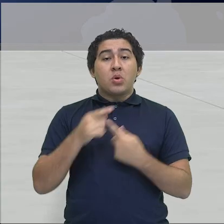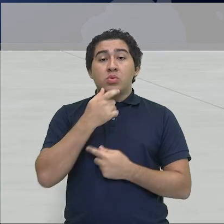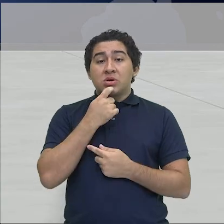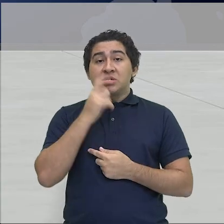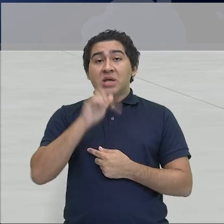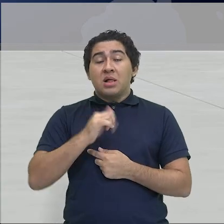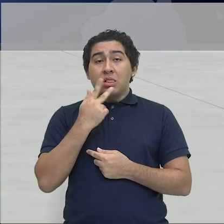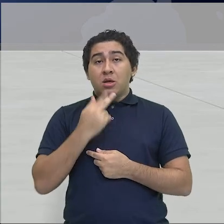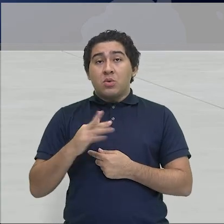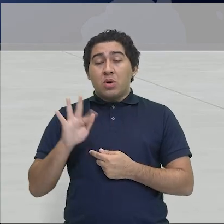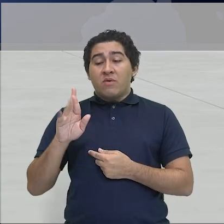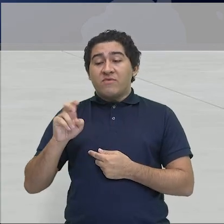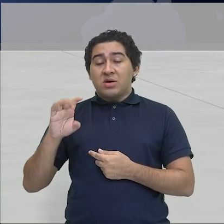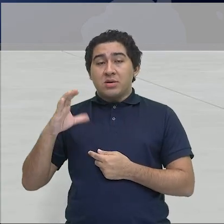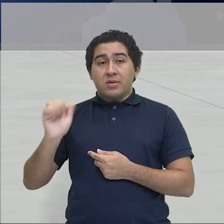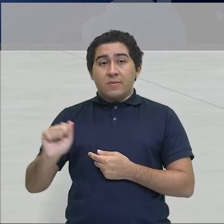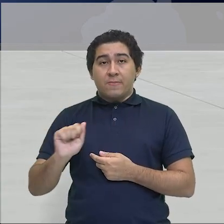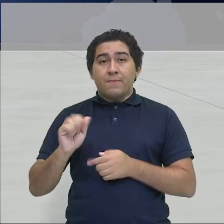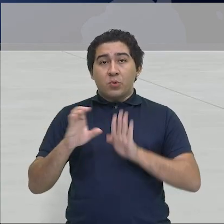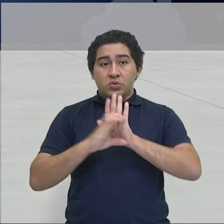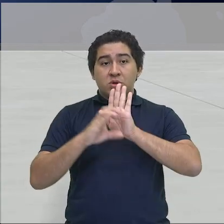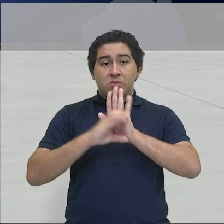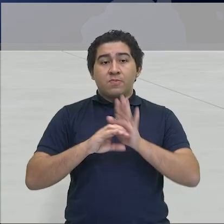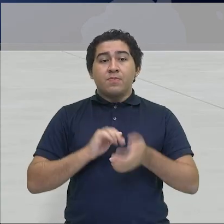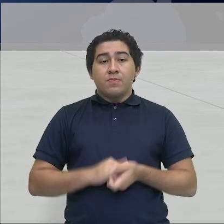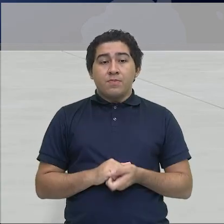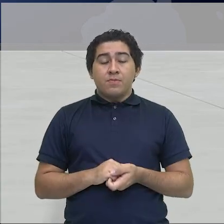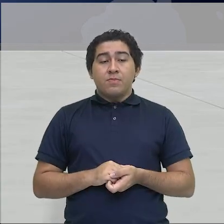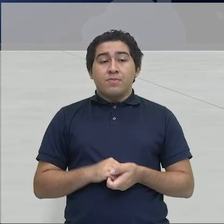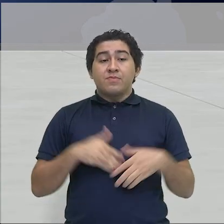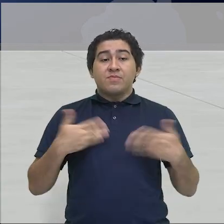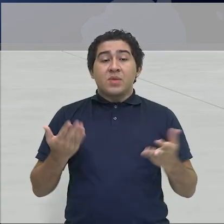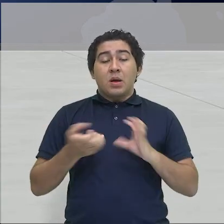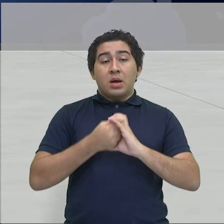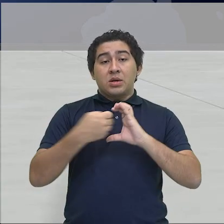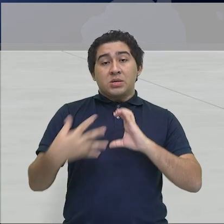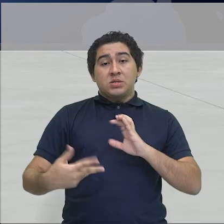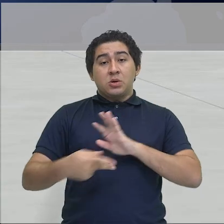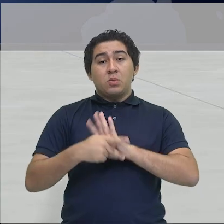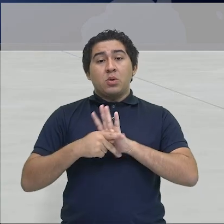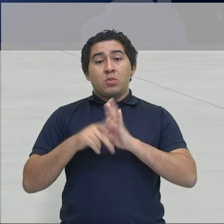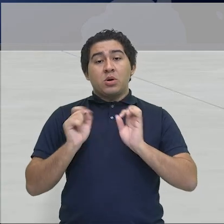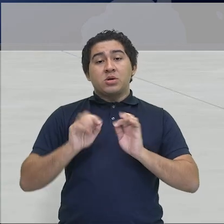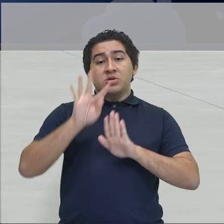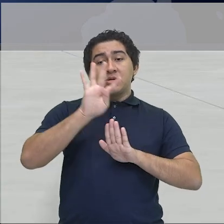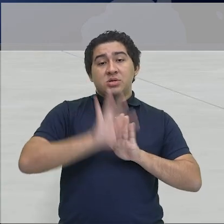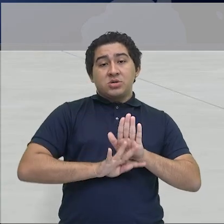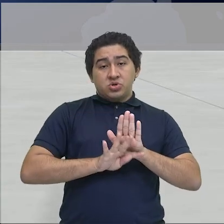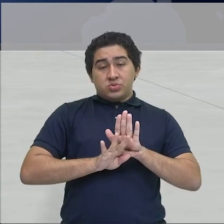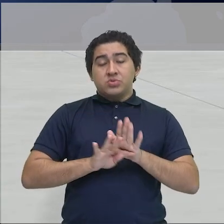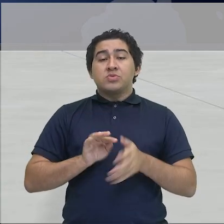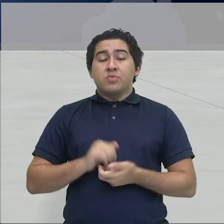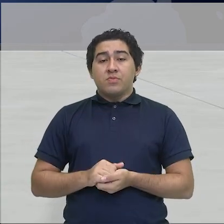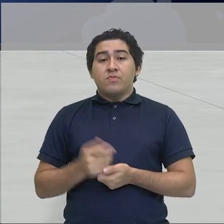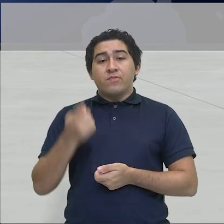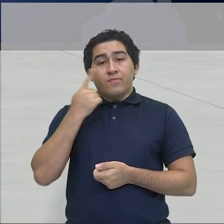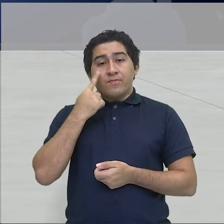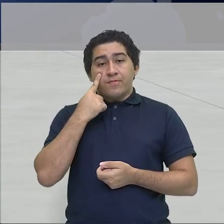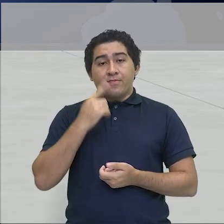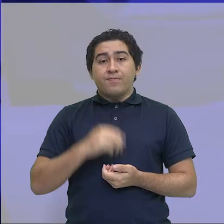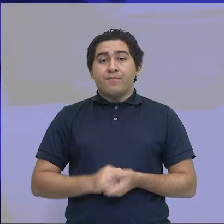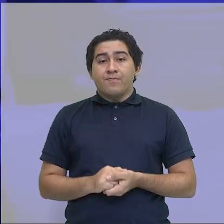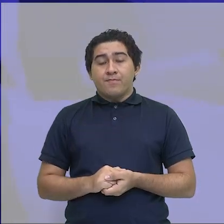é língua franca. Bom, vamos falar agora das características de textos legais. Vamos